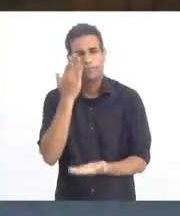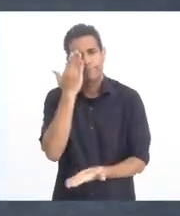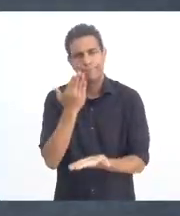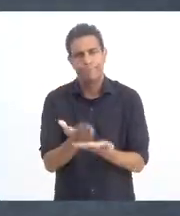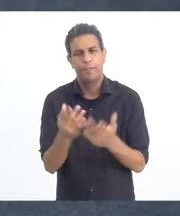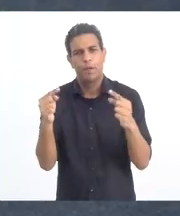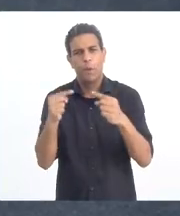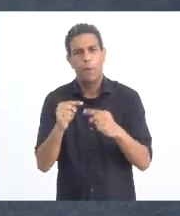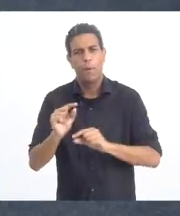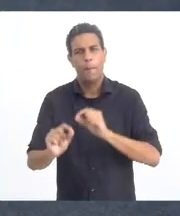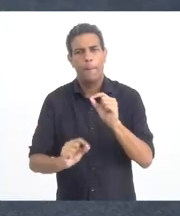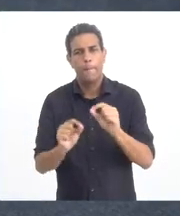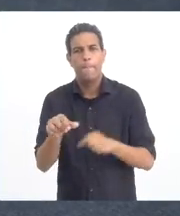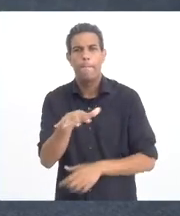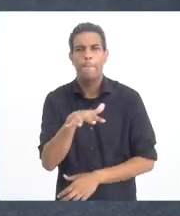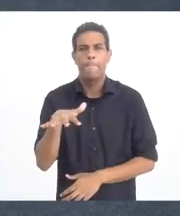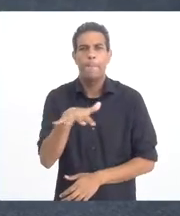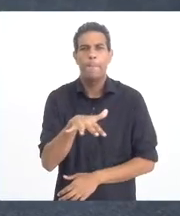nisso.